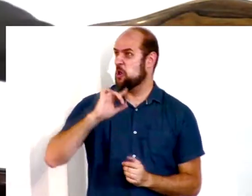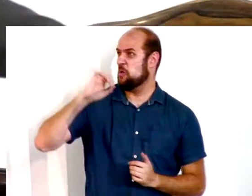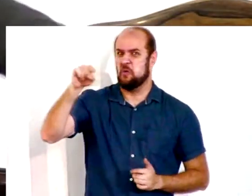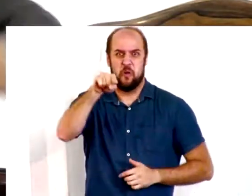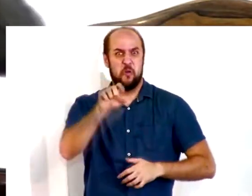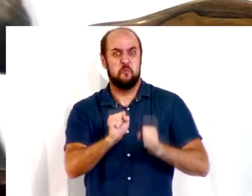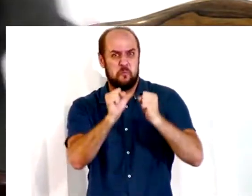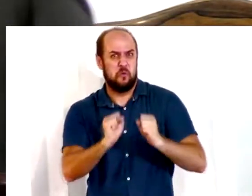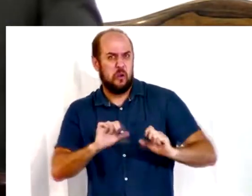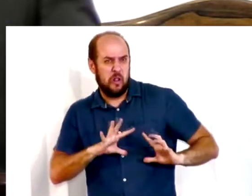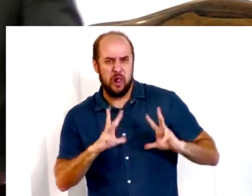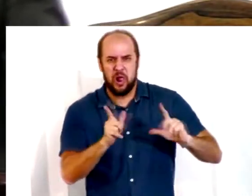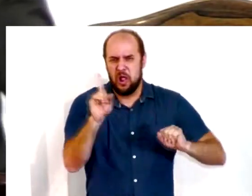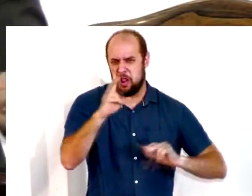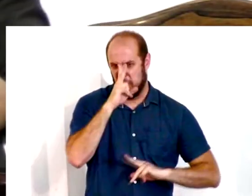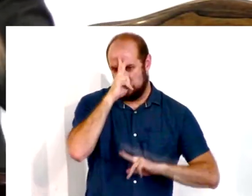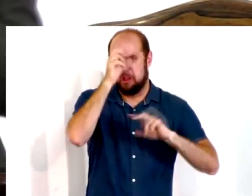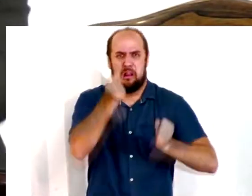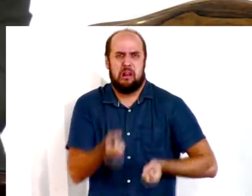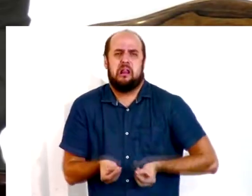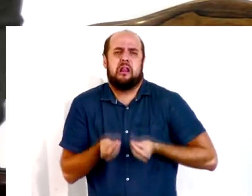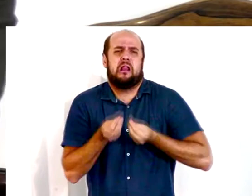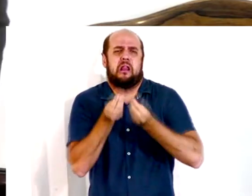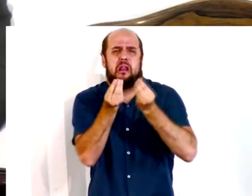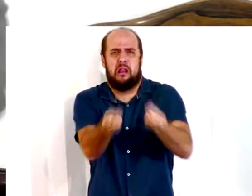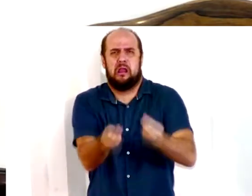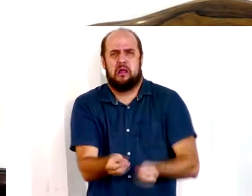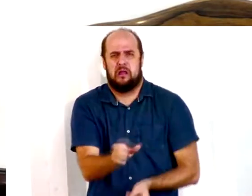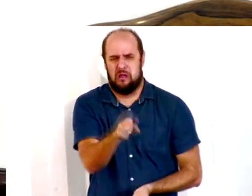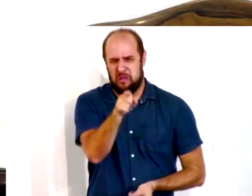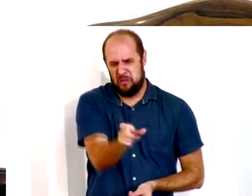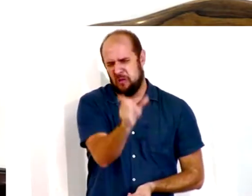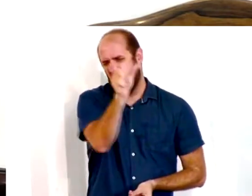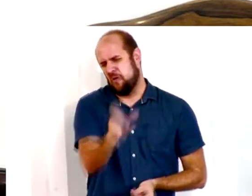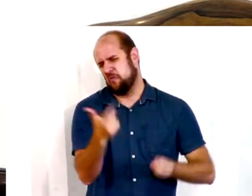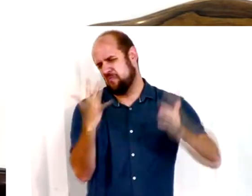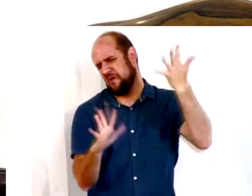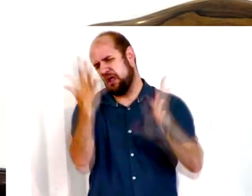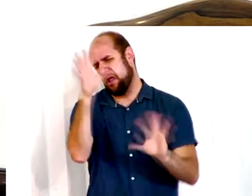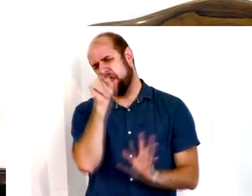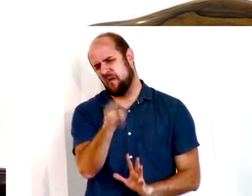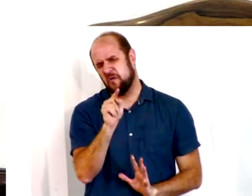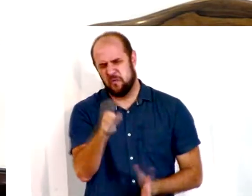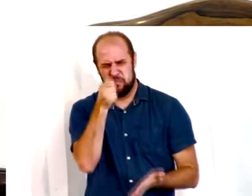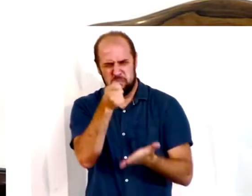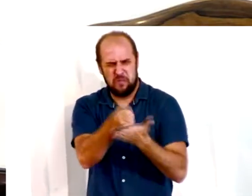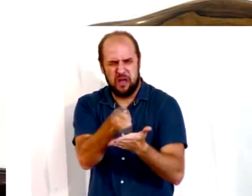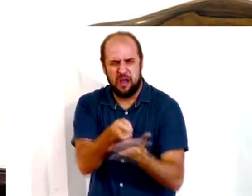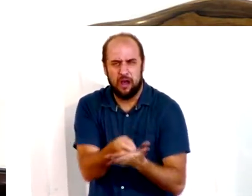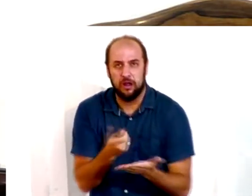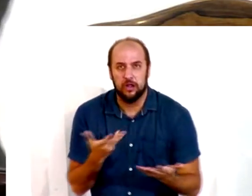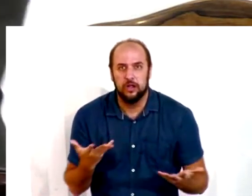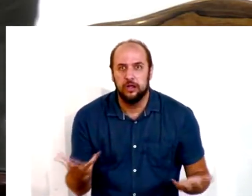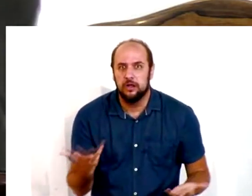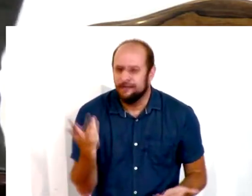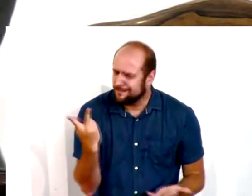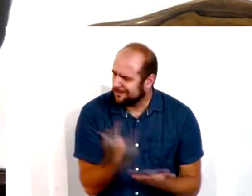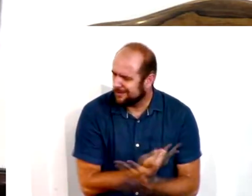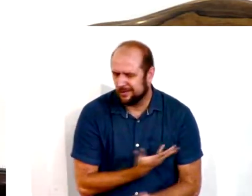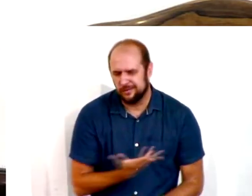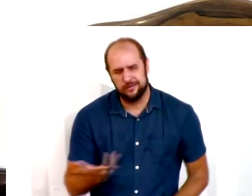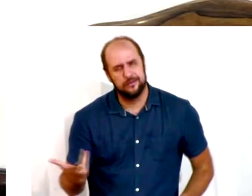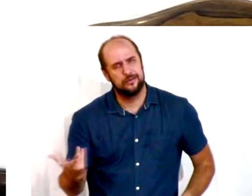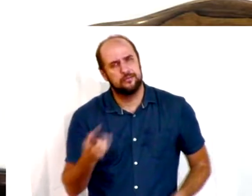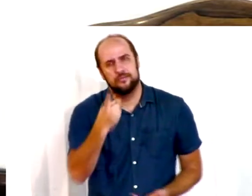pode tudo. Ele te fortalece. Seja você, viva você, impõe isso para as pessoas, porque você